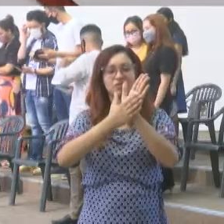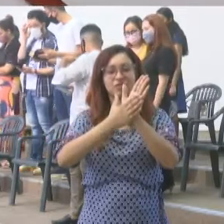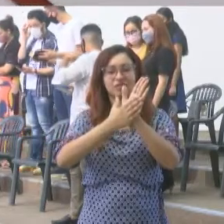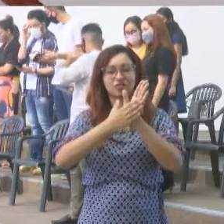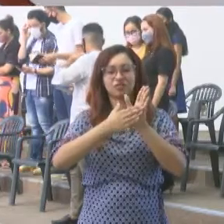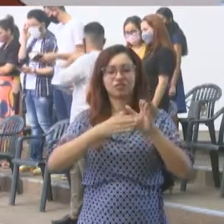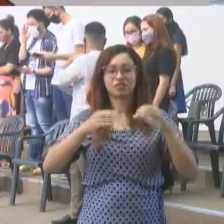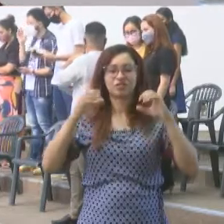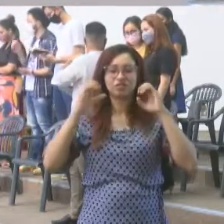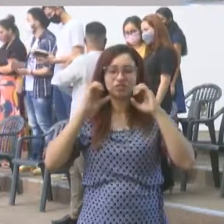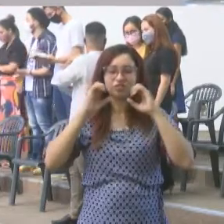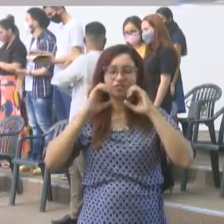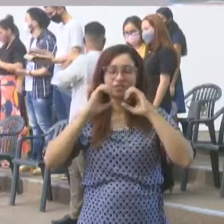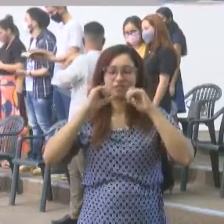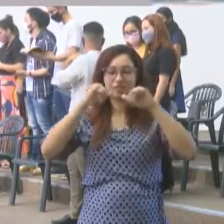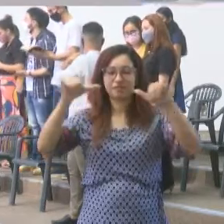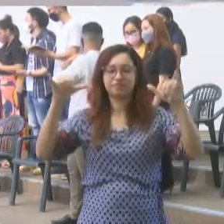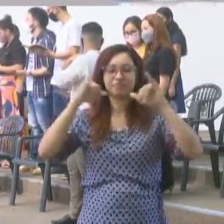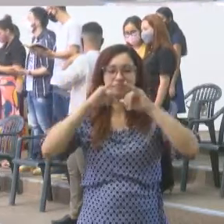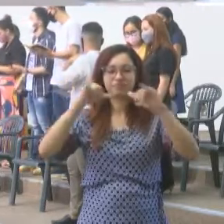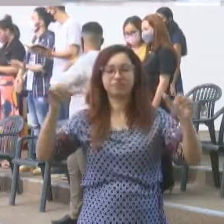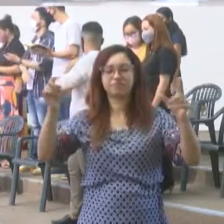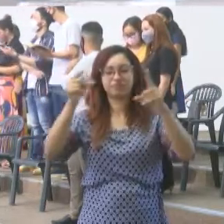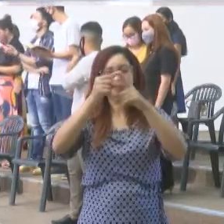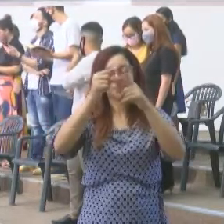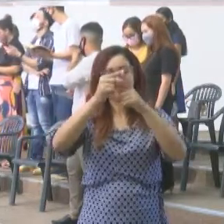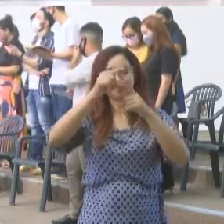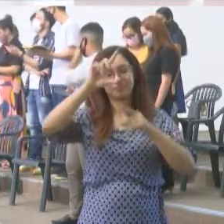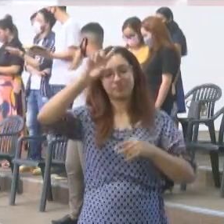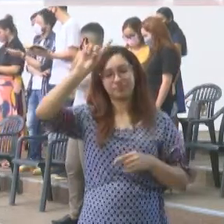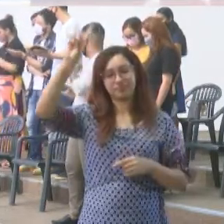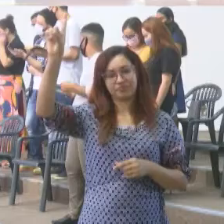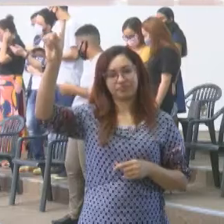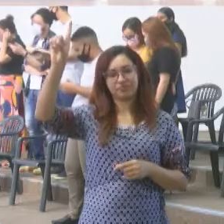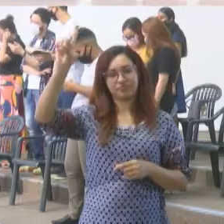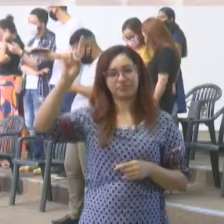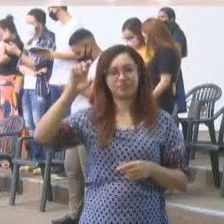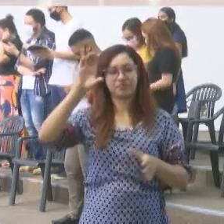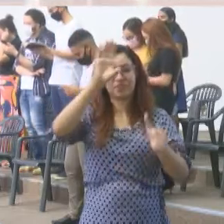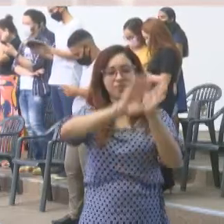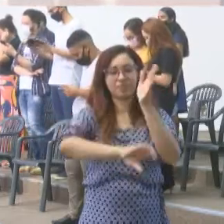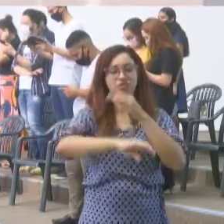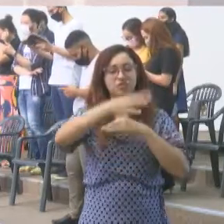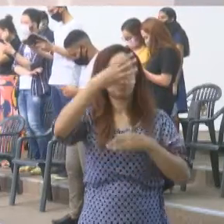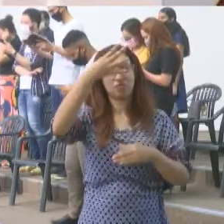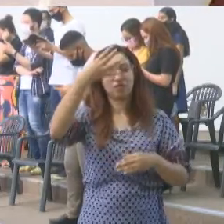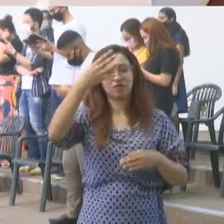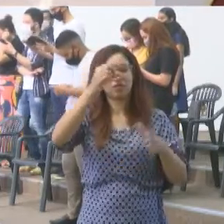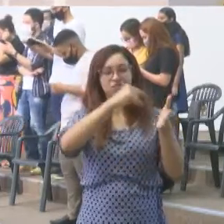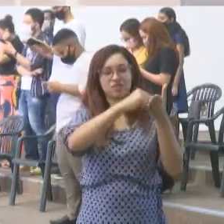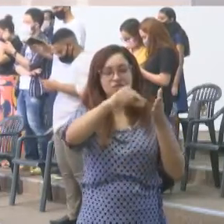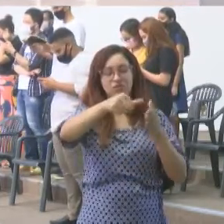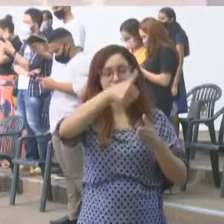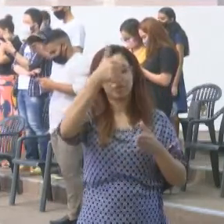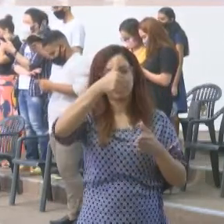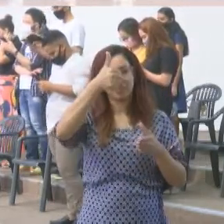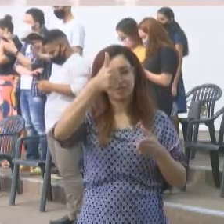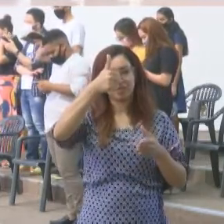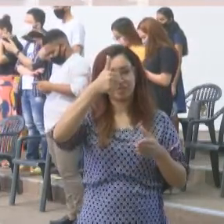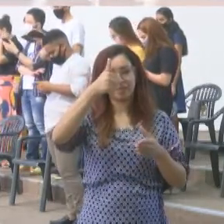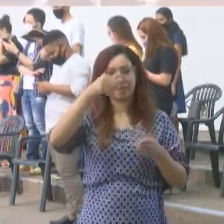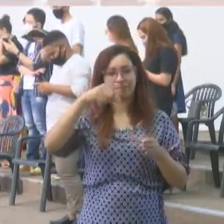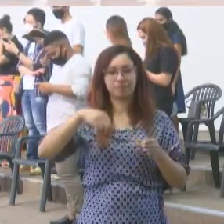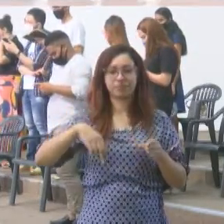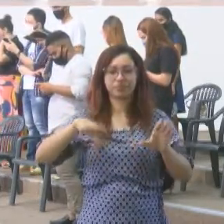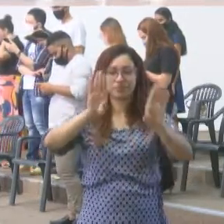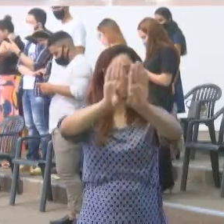ministração. Vamos ler juntos então? Eu vou ler um versículo, você lê outro, capítulo 4, versículo de número 1. Boaz subiu à porta